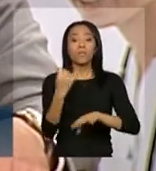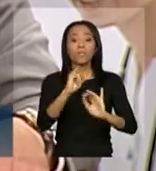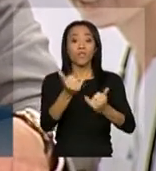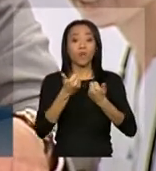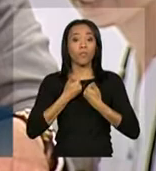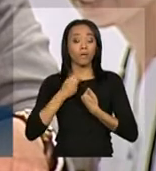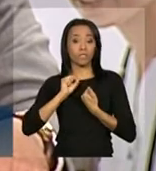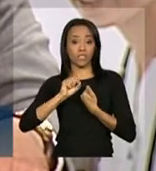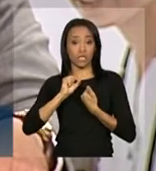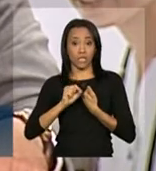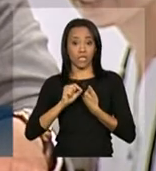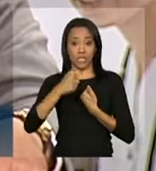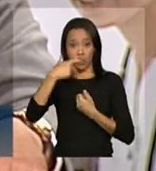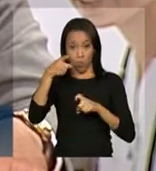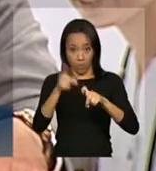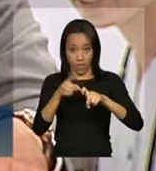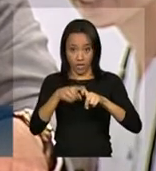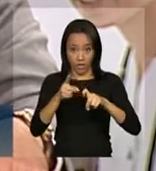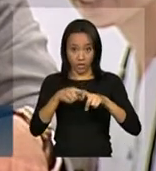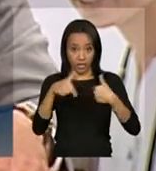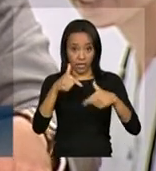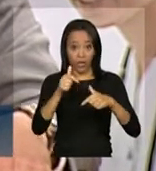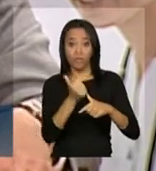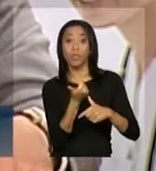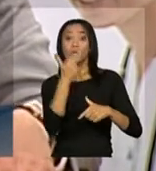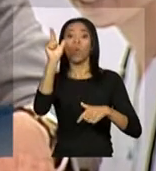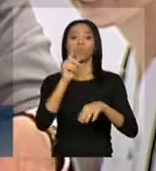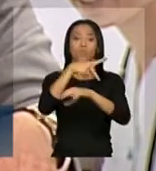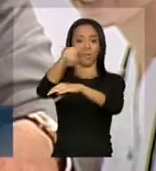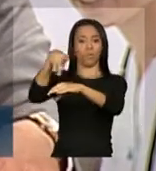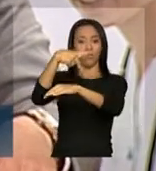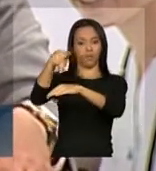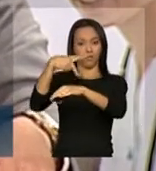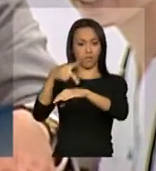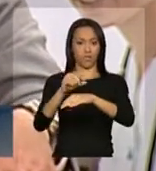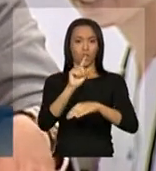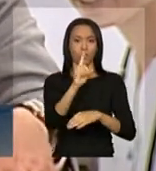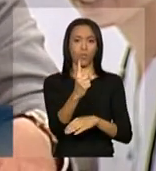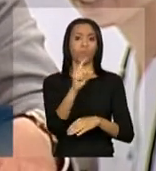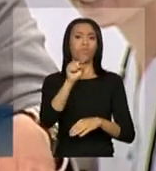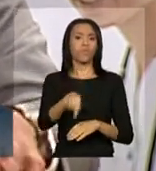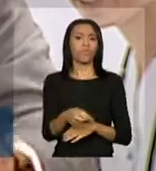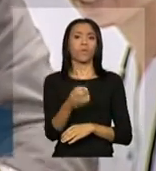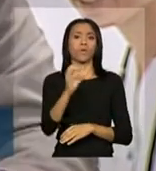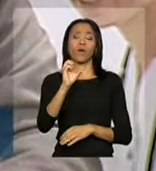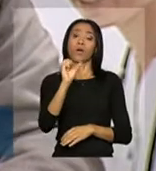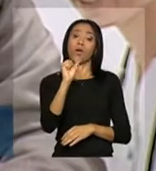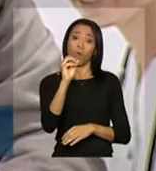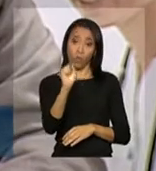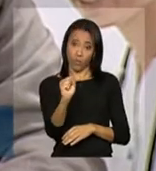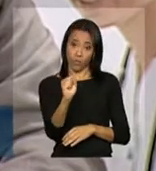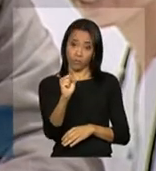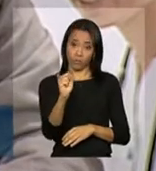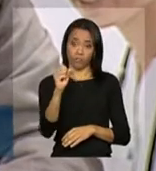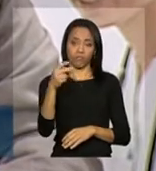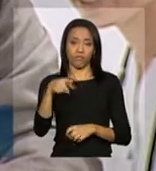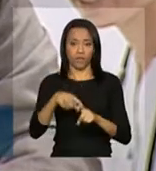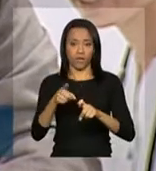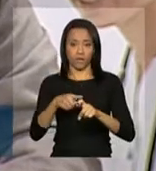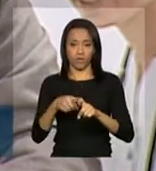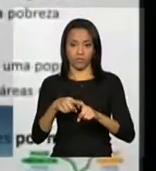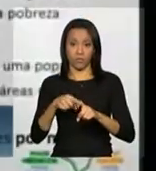de que ele está atuando e num outro país que tenha mais do que 1,8 médicos por 1000 habitante